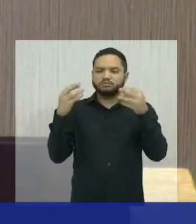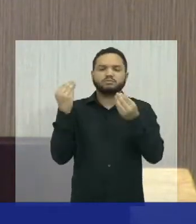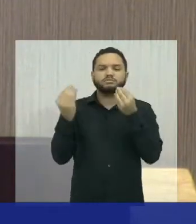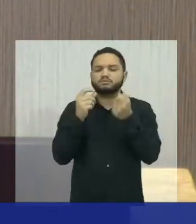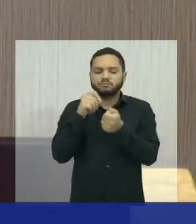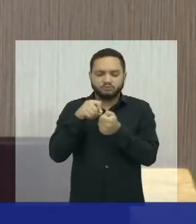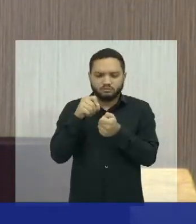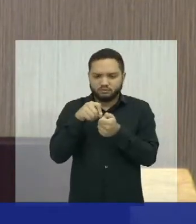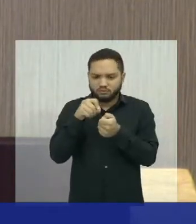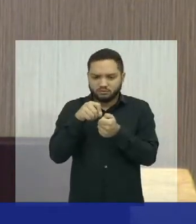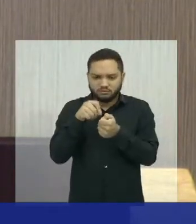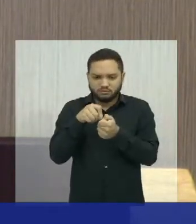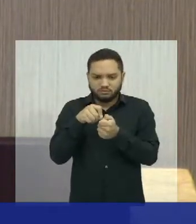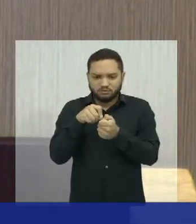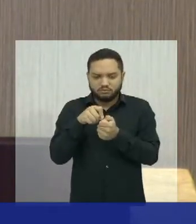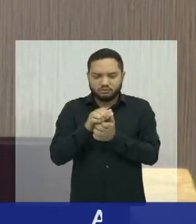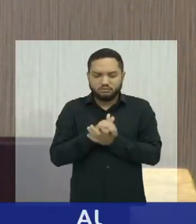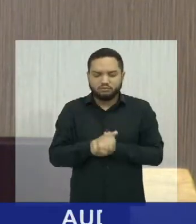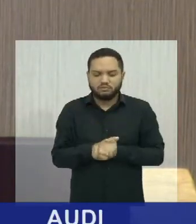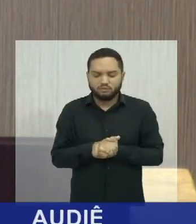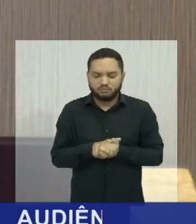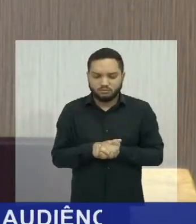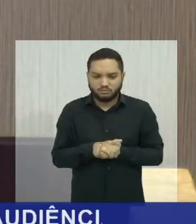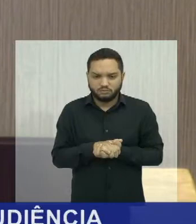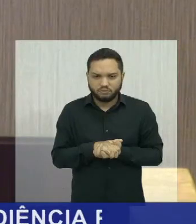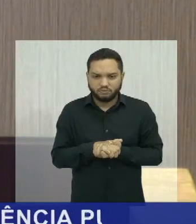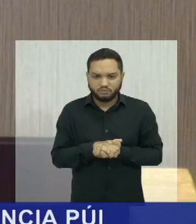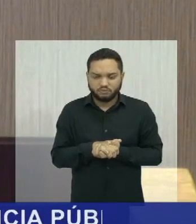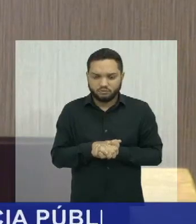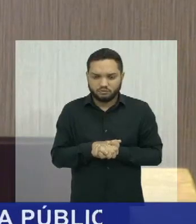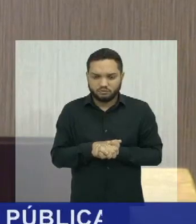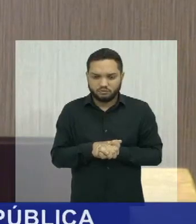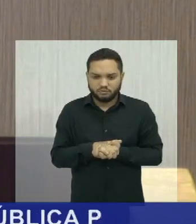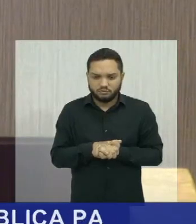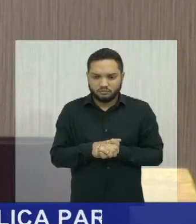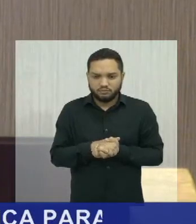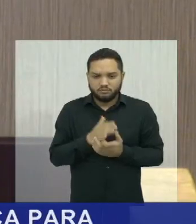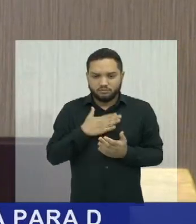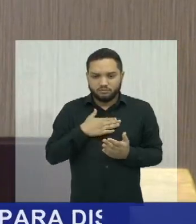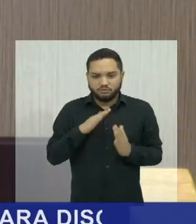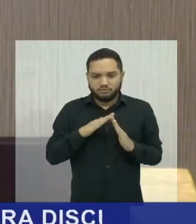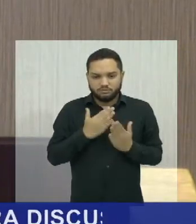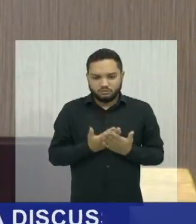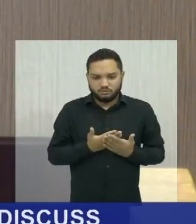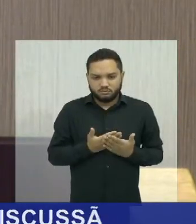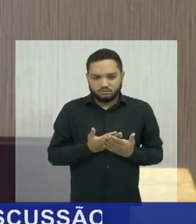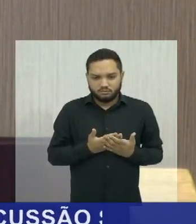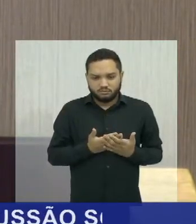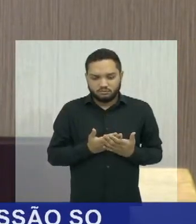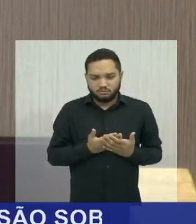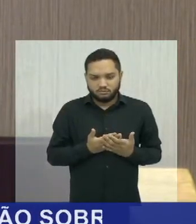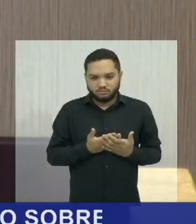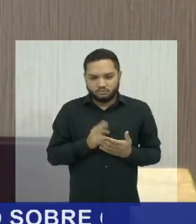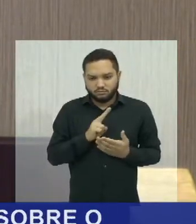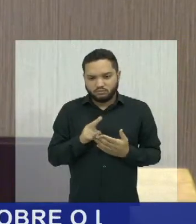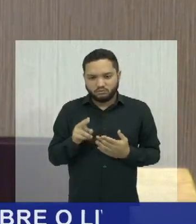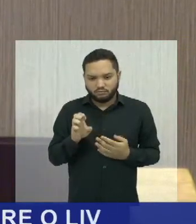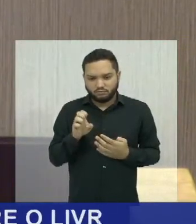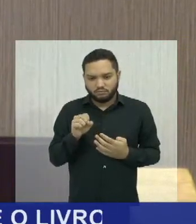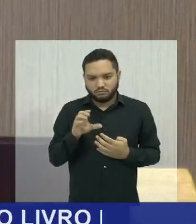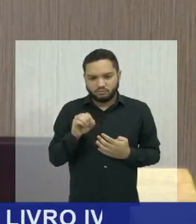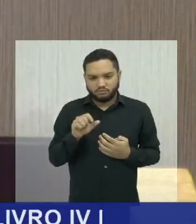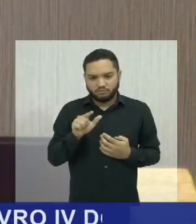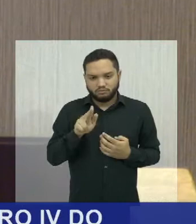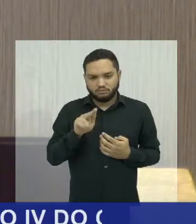isso aí na nossa escola? E aí, eu vou citar o nome da escola, mas eu não quero represária não, tá? Escola Luiz